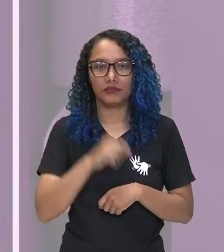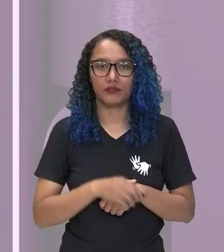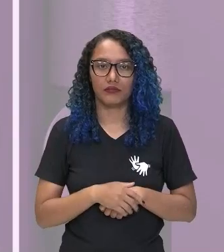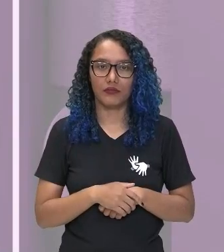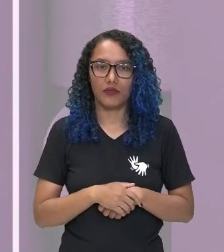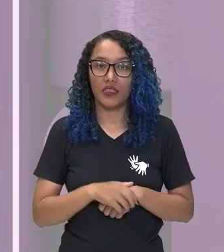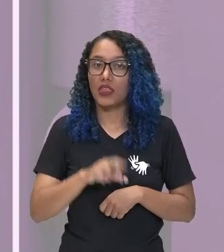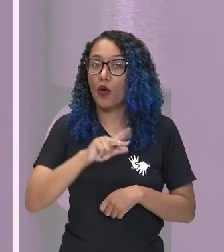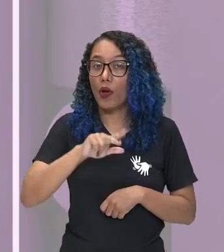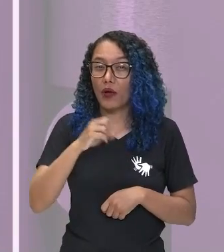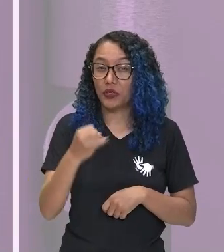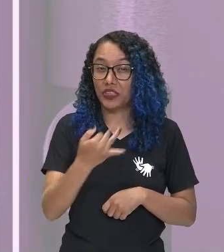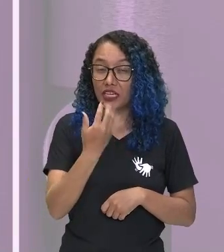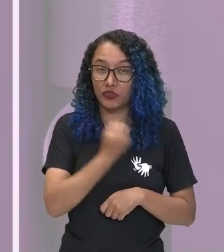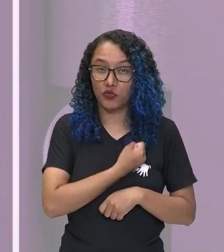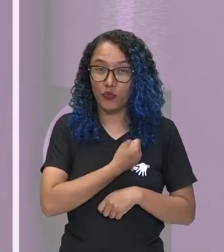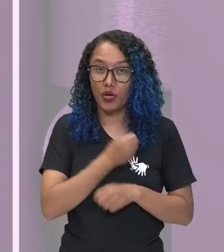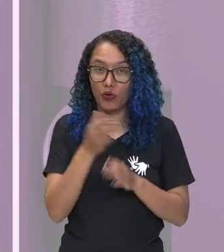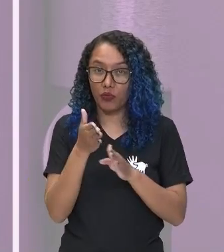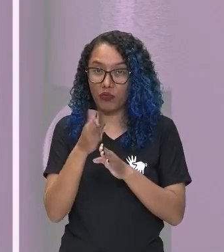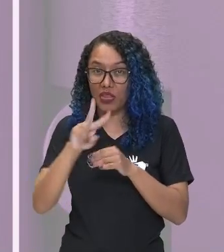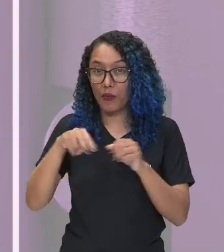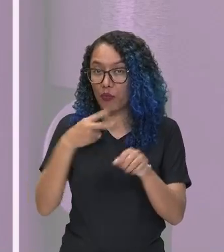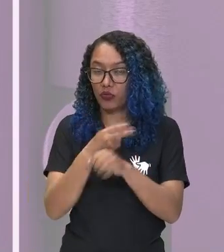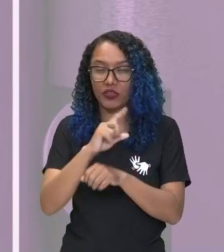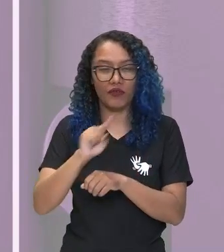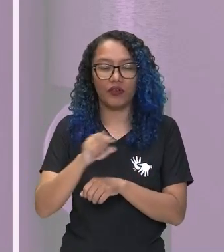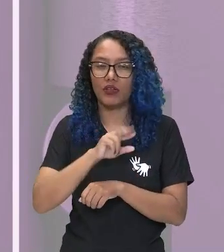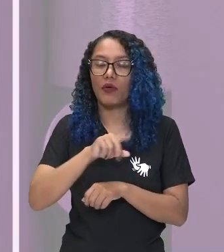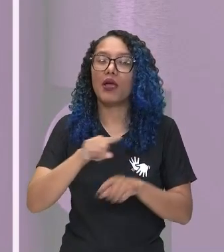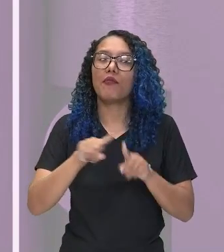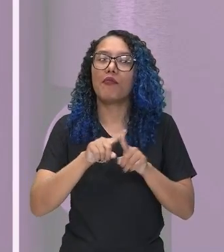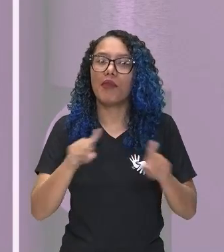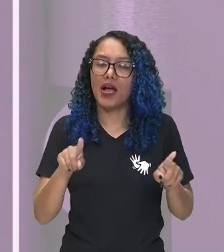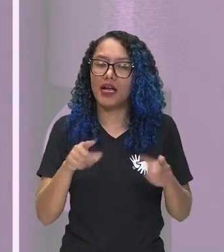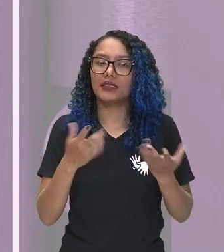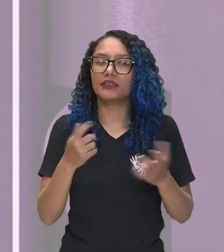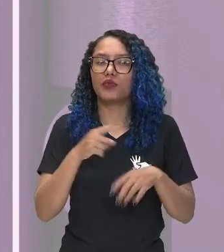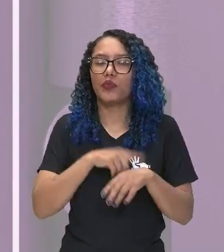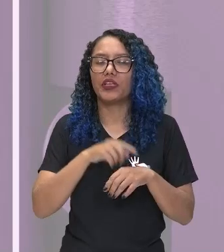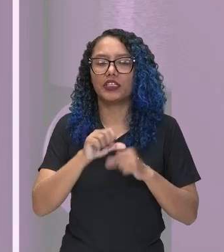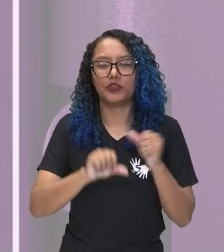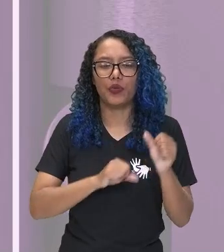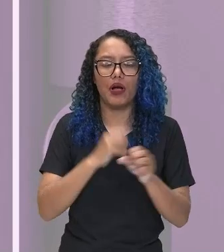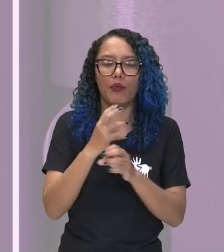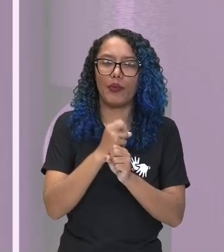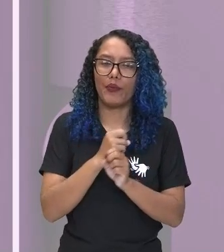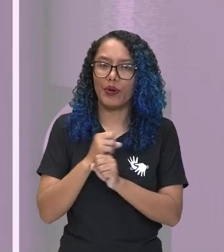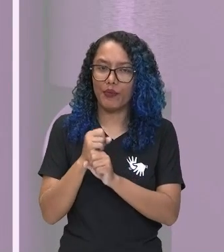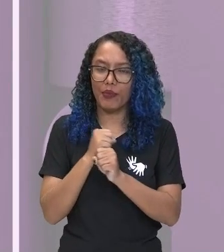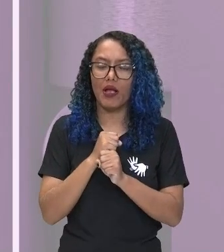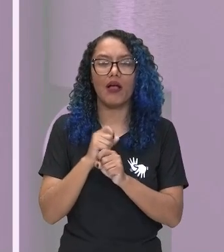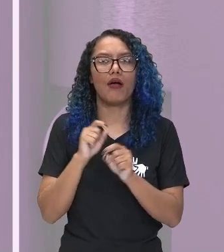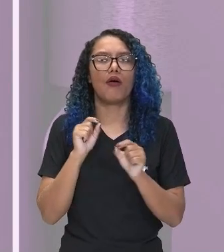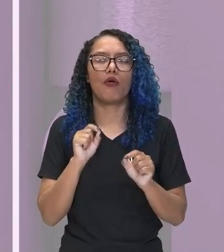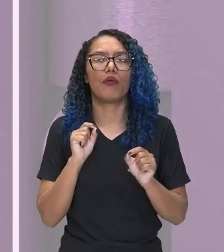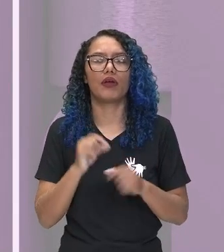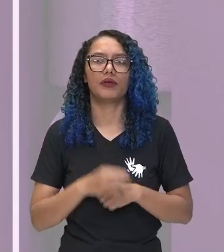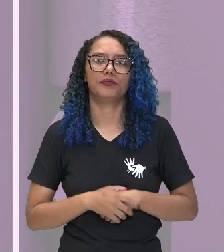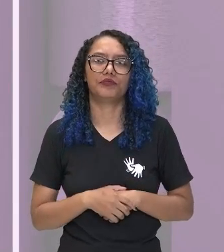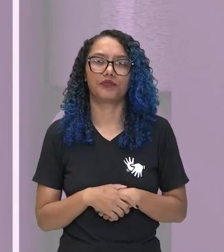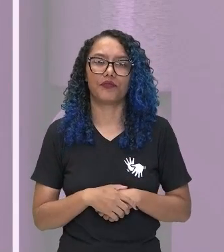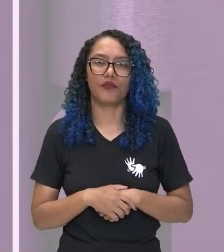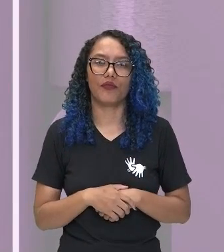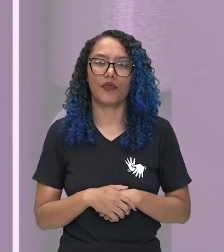que dentro aí das frações decimais, quando a gente transforma também em números decimais, existem casos